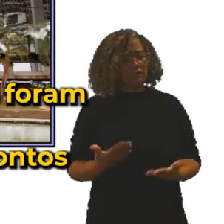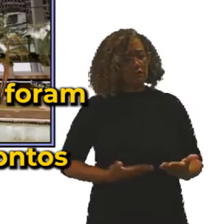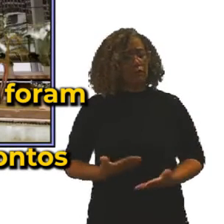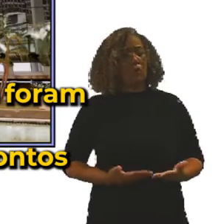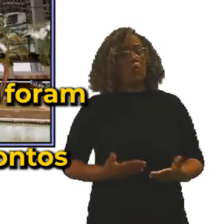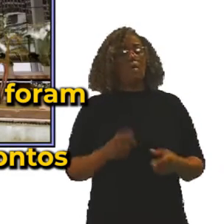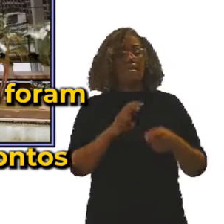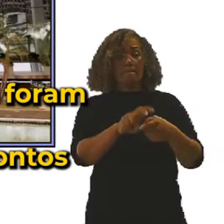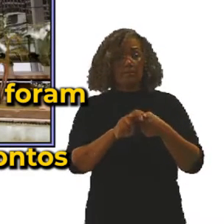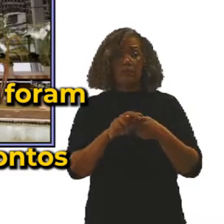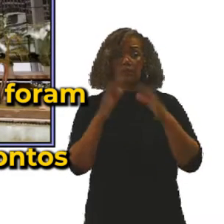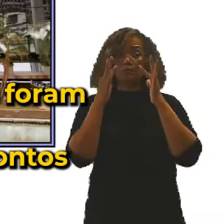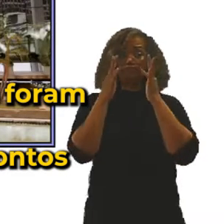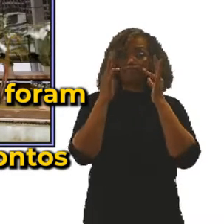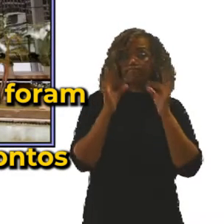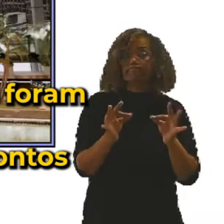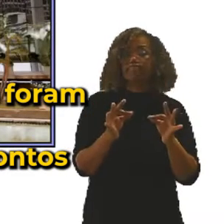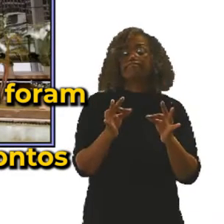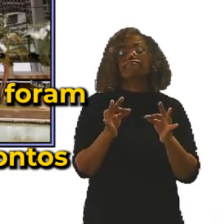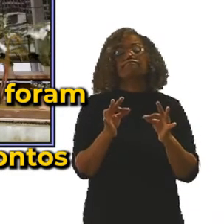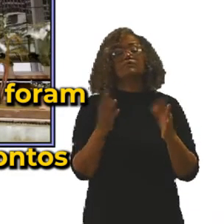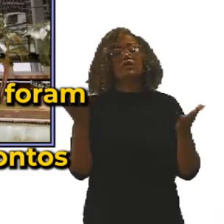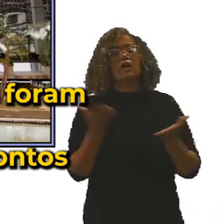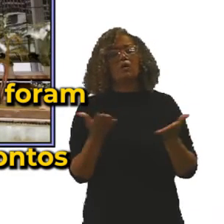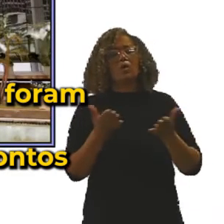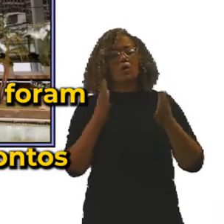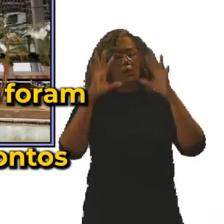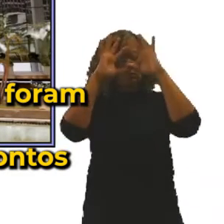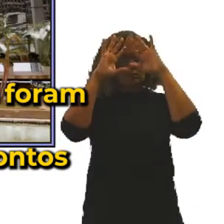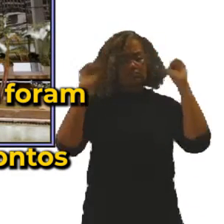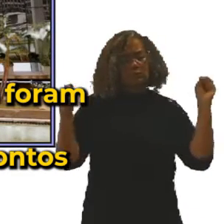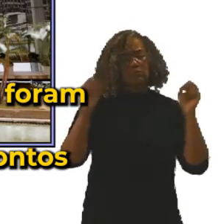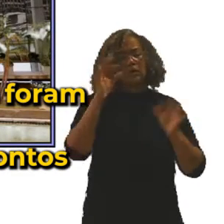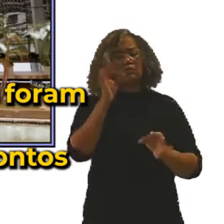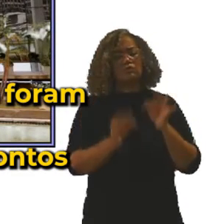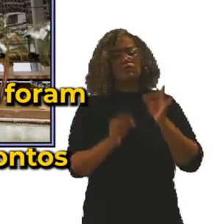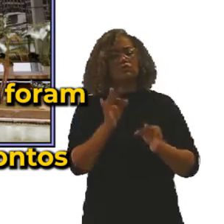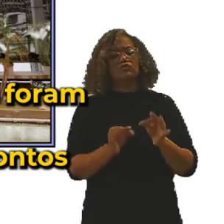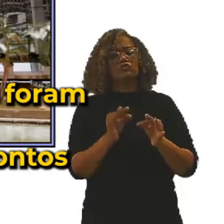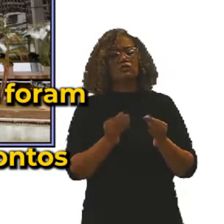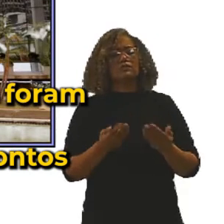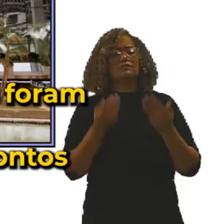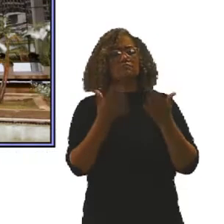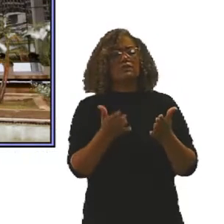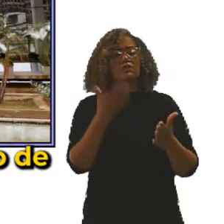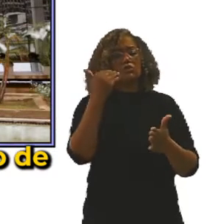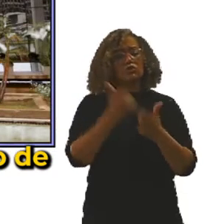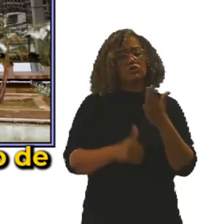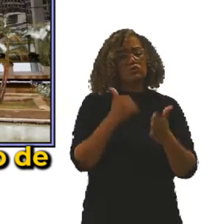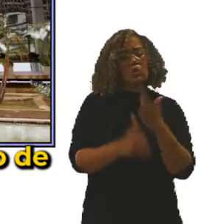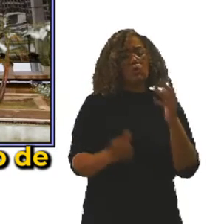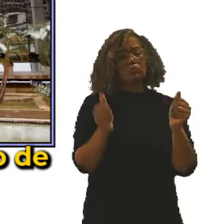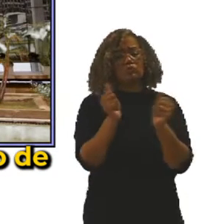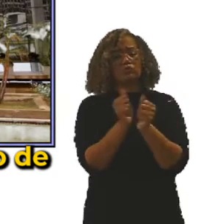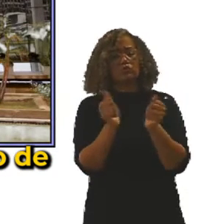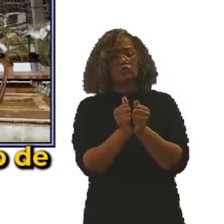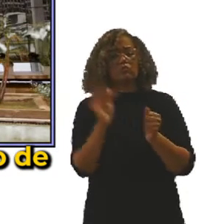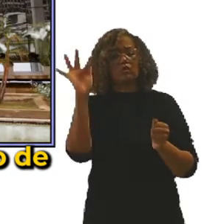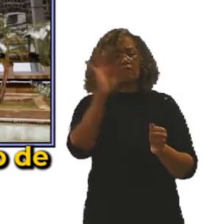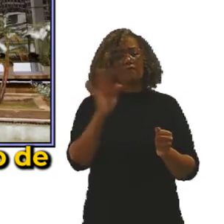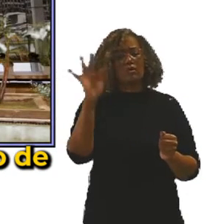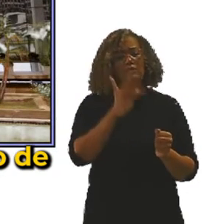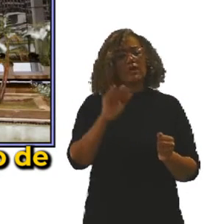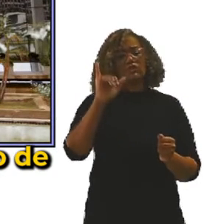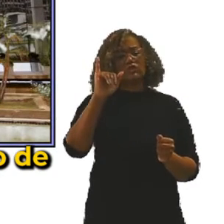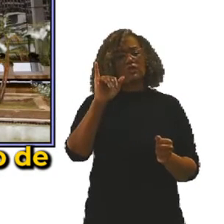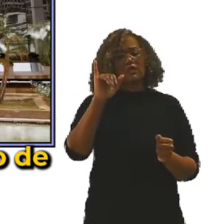atentem para as comunicações que foram feitas pelo Tribunal de Justiça quanto aos descontos oferecidos pelo IESB e também quanto às bolsas